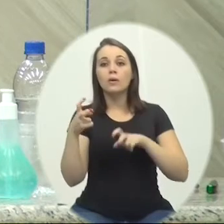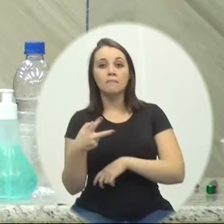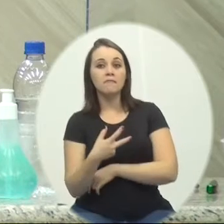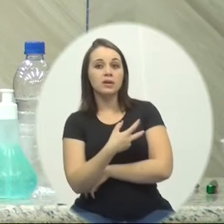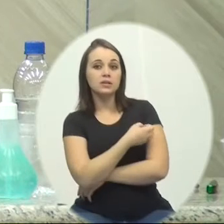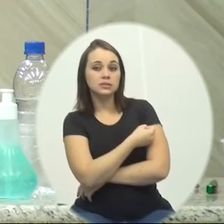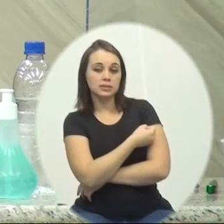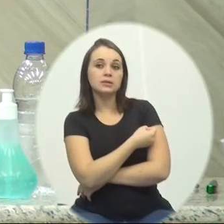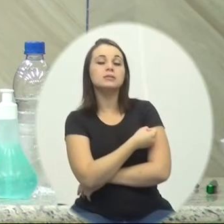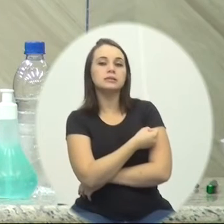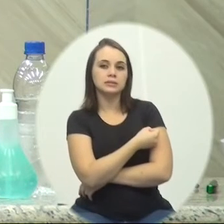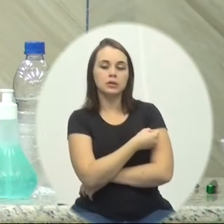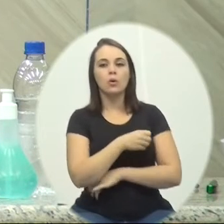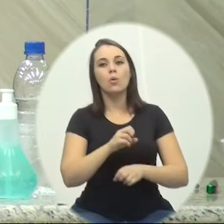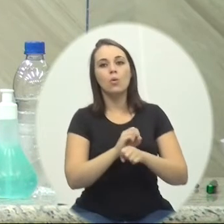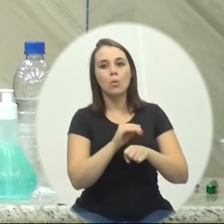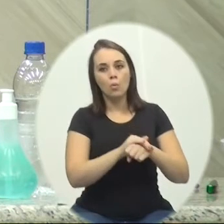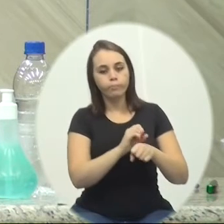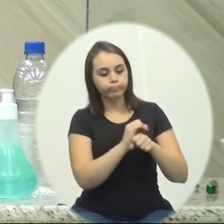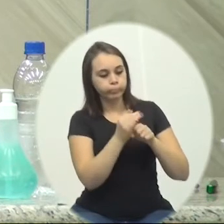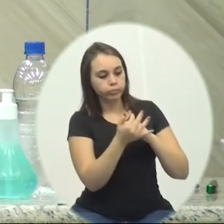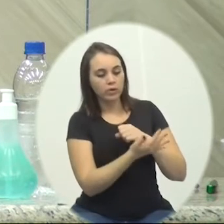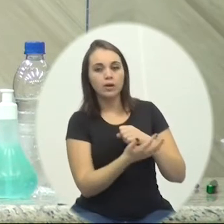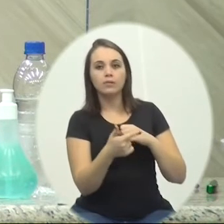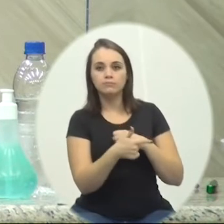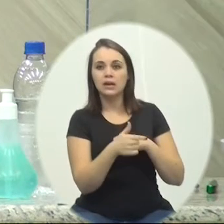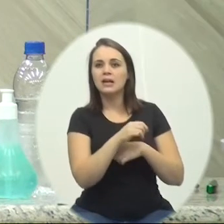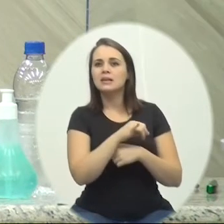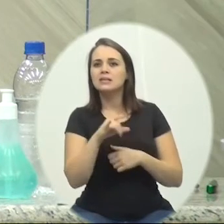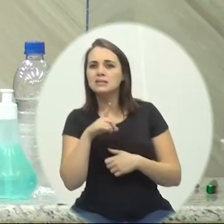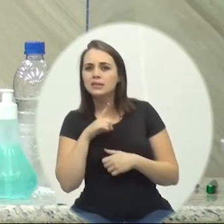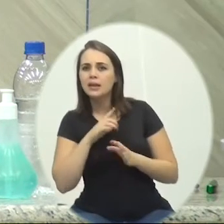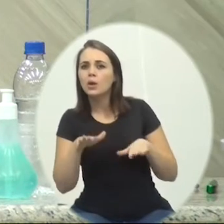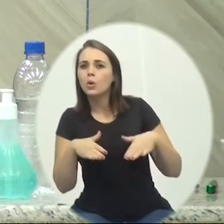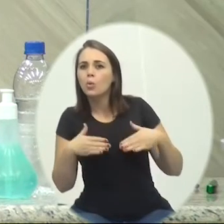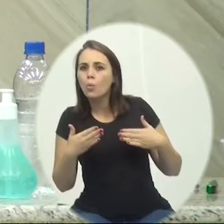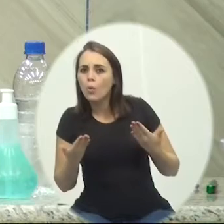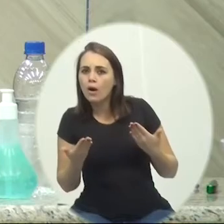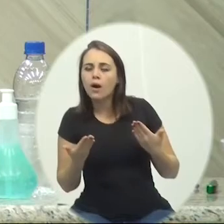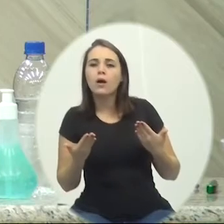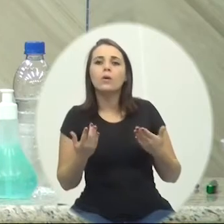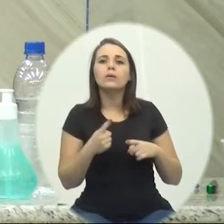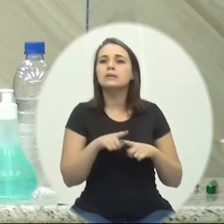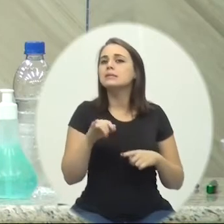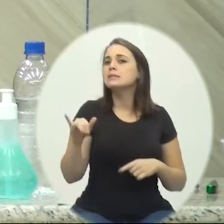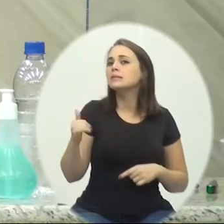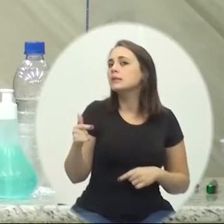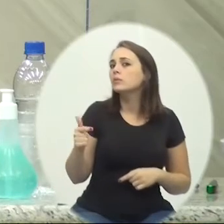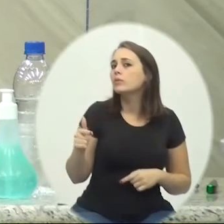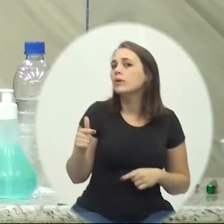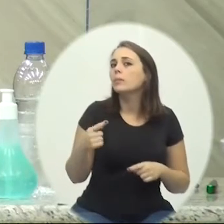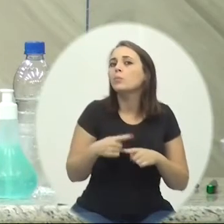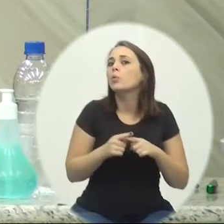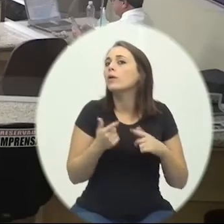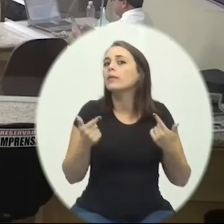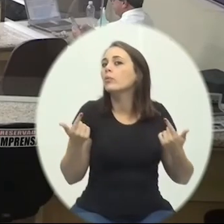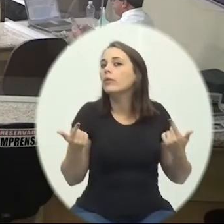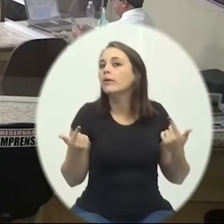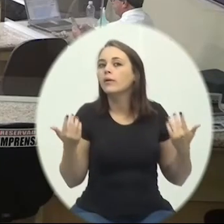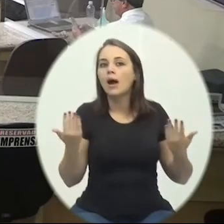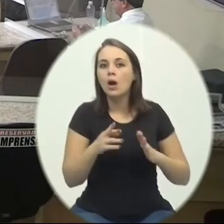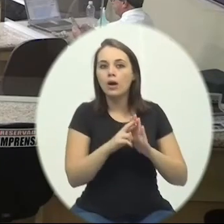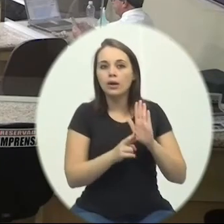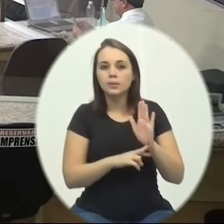vacinação contra a Covid-19. Em havendo, qual? E não havendo, qual o motivo? O requerimento está em